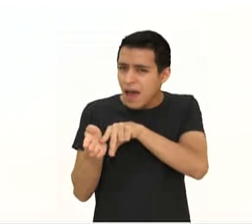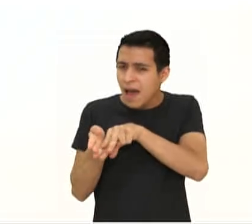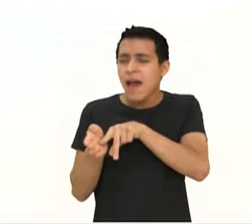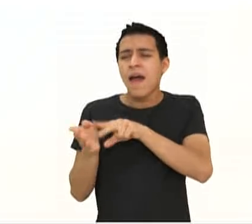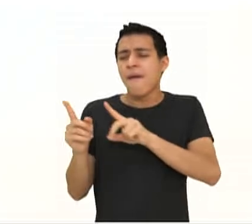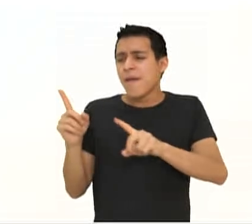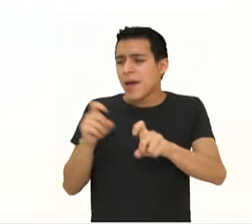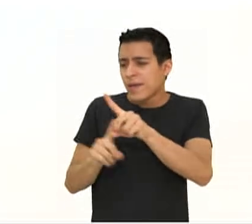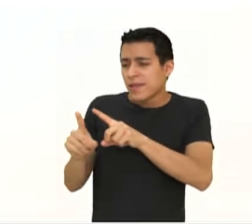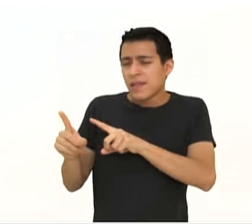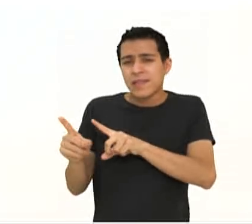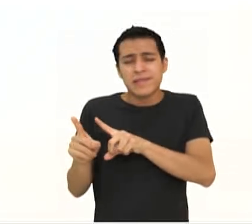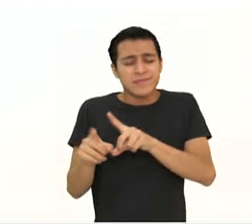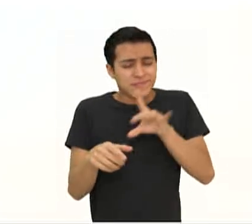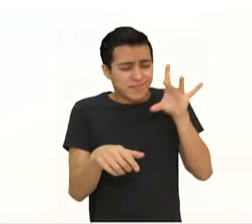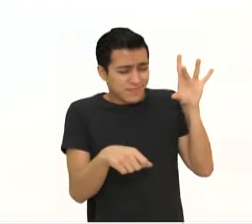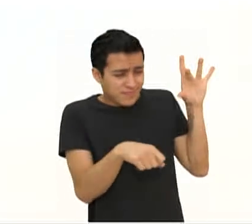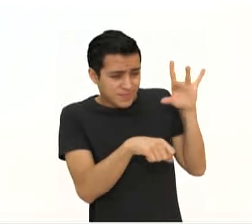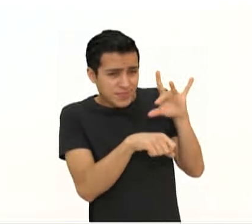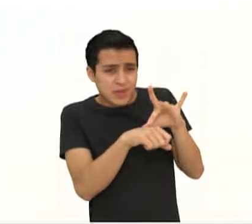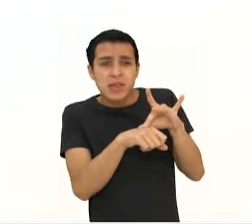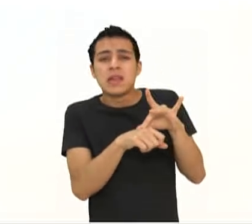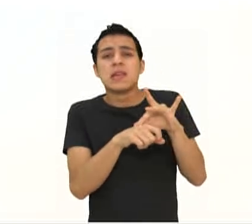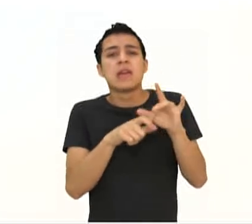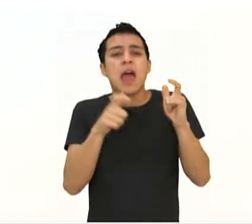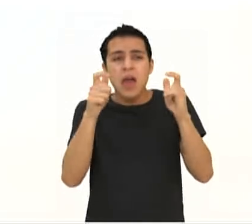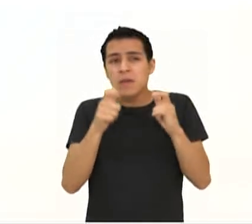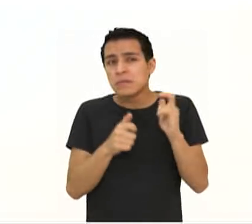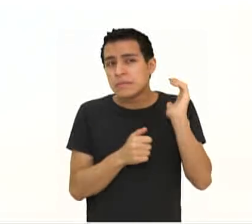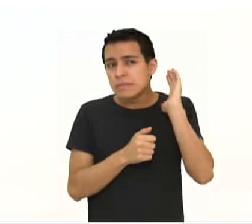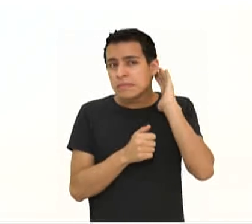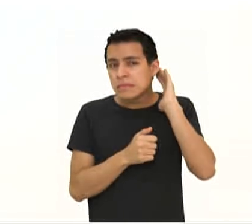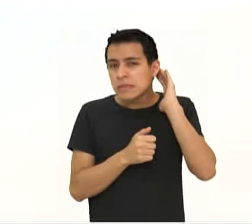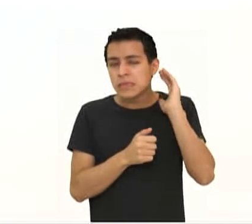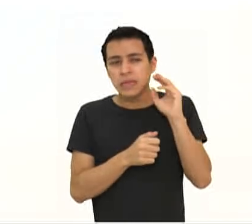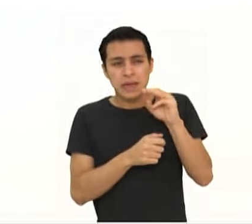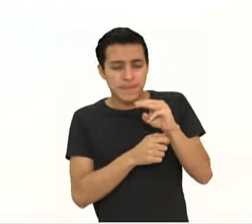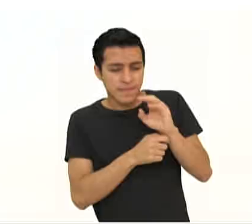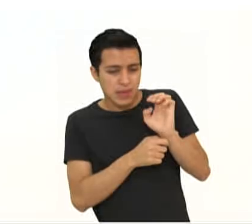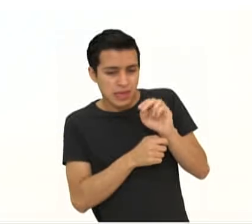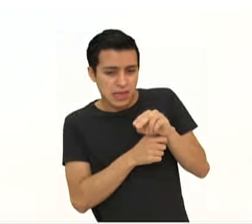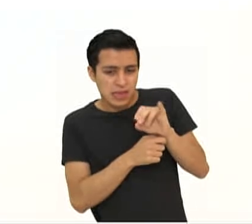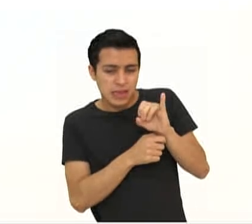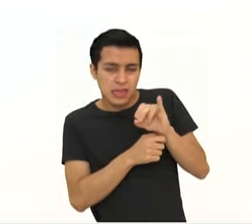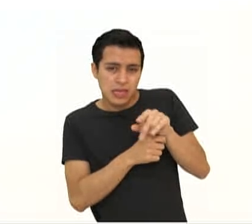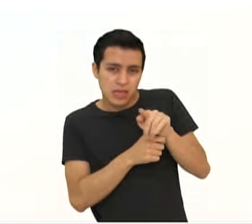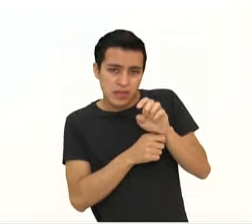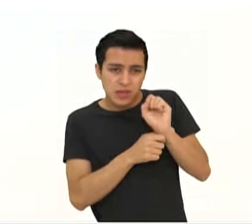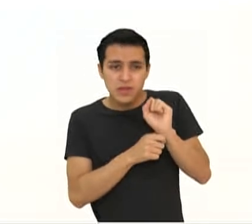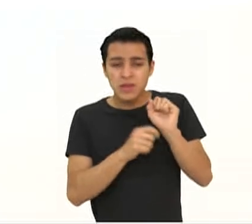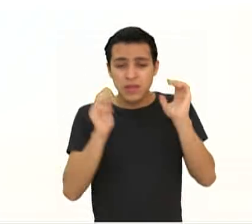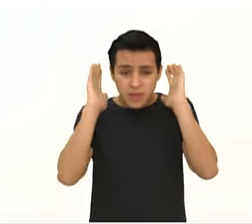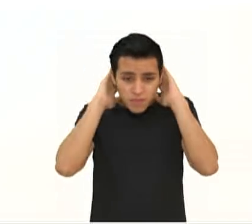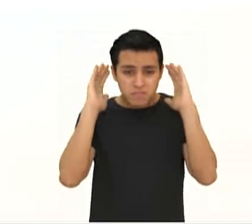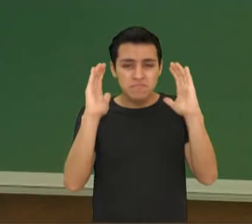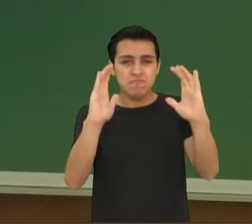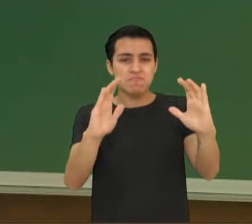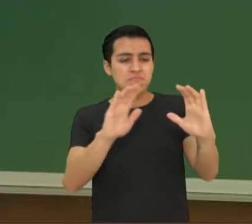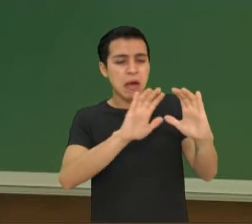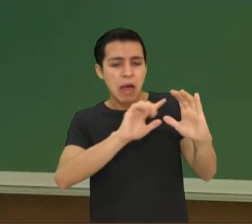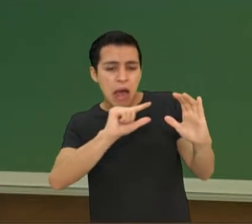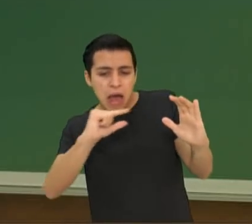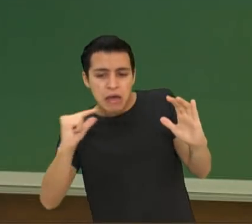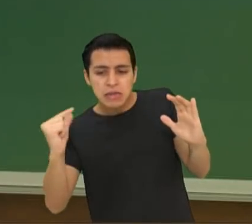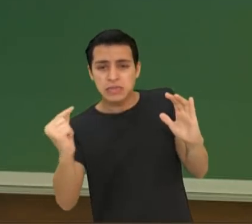uma infecção nas meninges, que são as membranas que envolvem o nosso cérebro e a